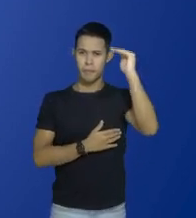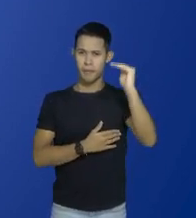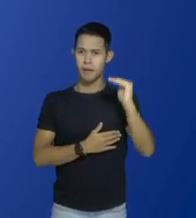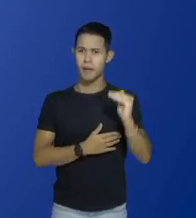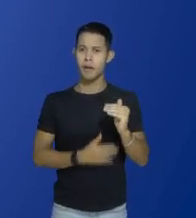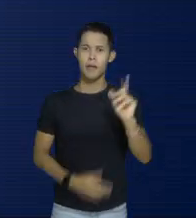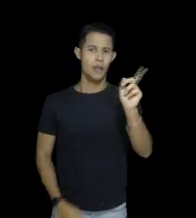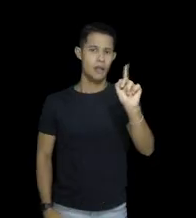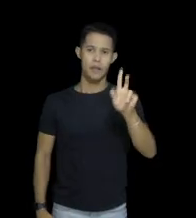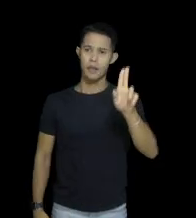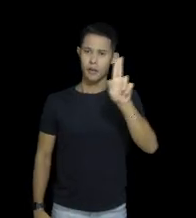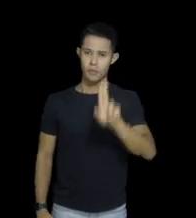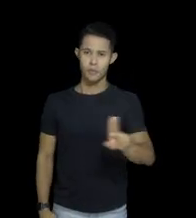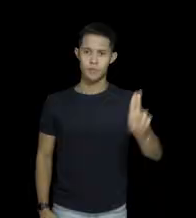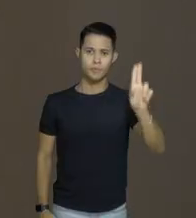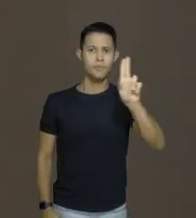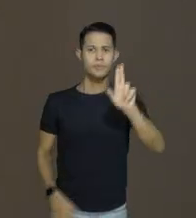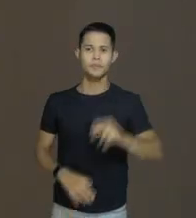usadas também.